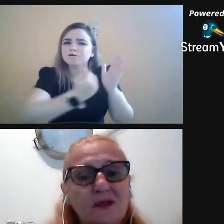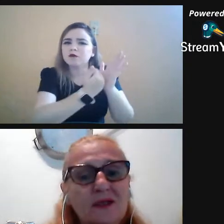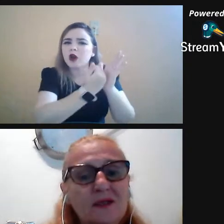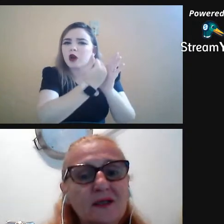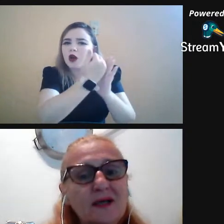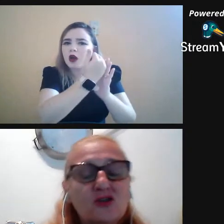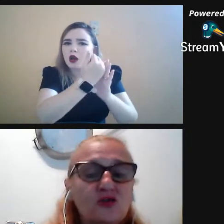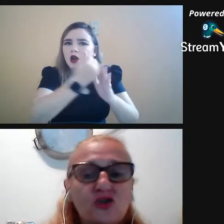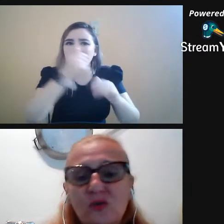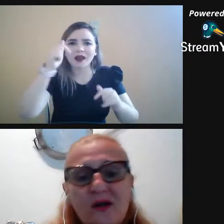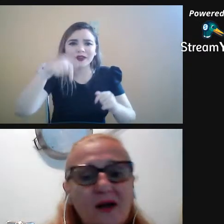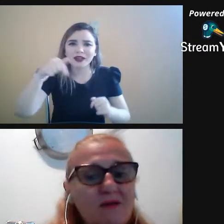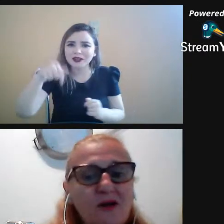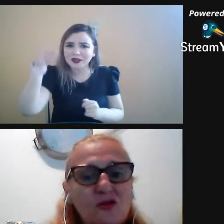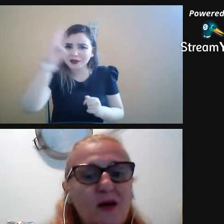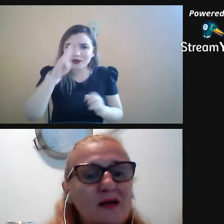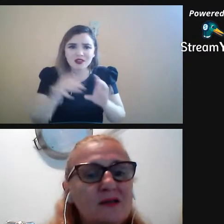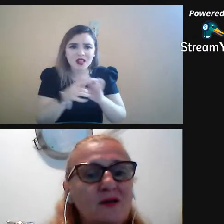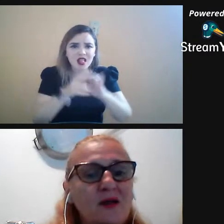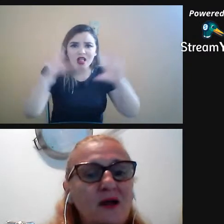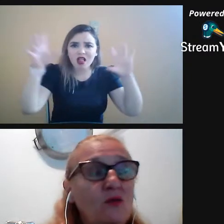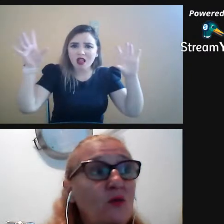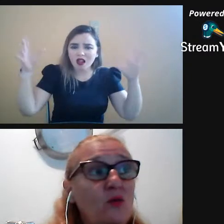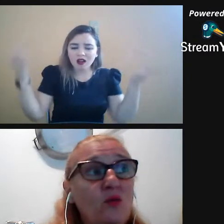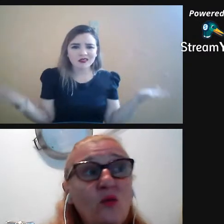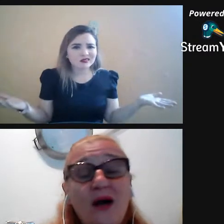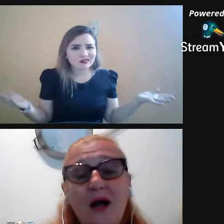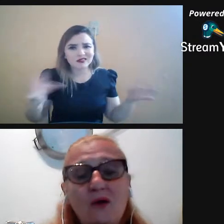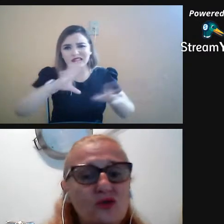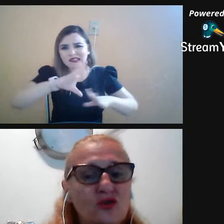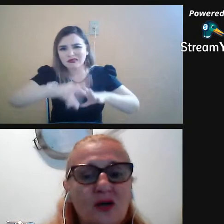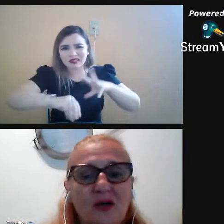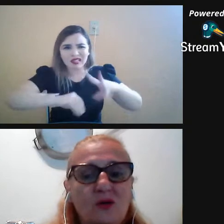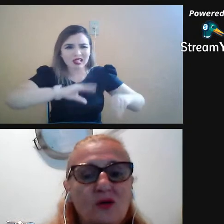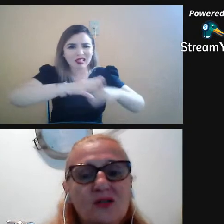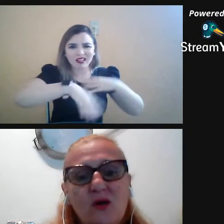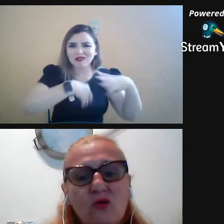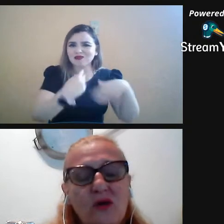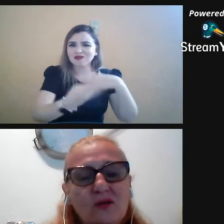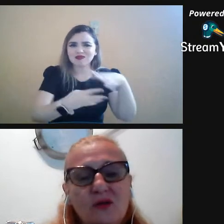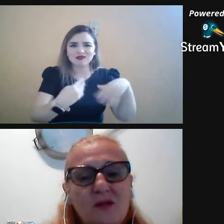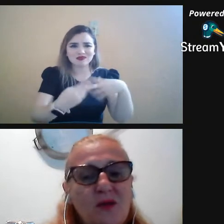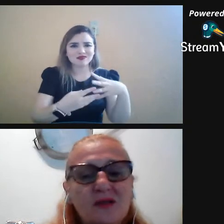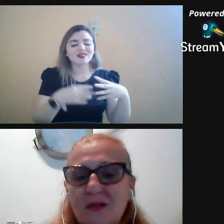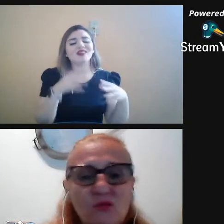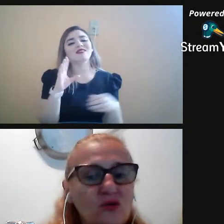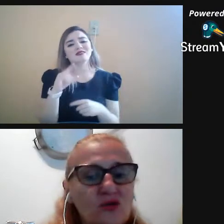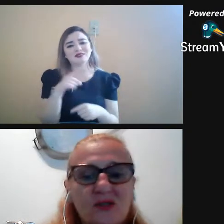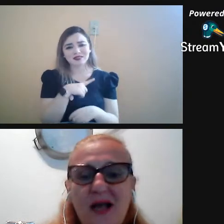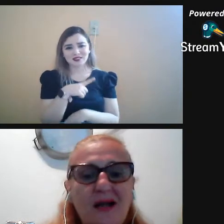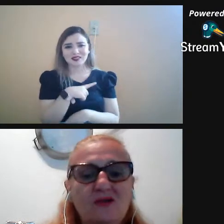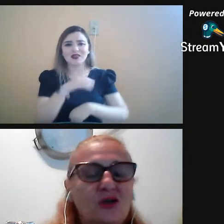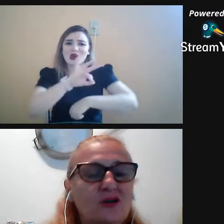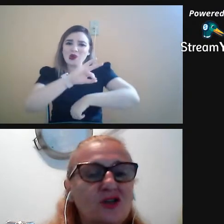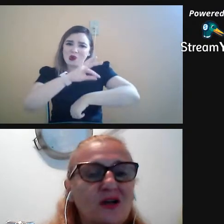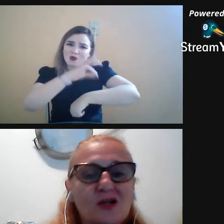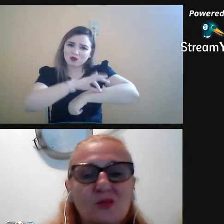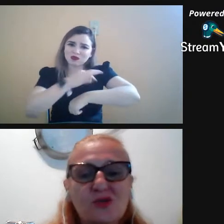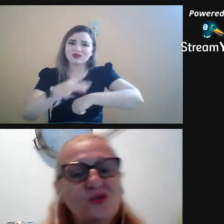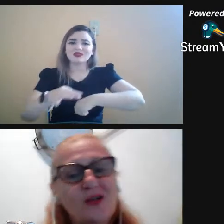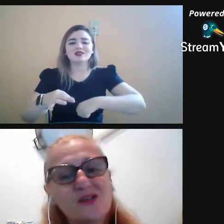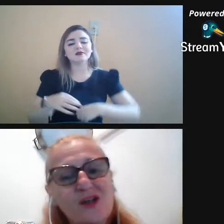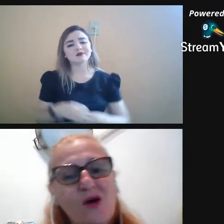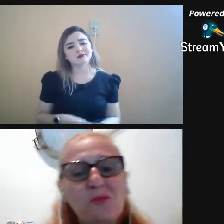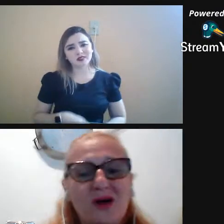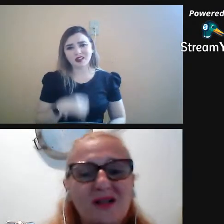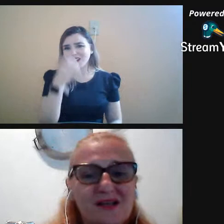liberado. E elas estão destruindo cada vez mais. E o caos que está ocorrendo com as abelhas é muito sério, gente. As